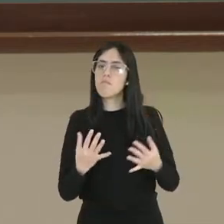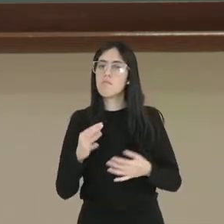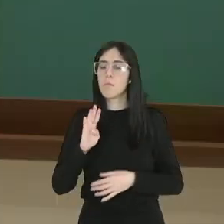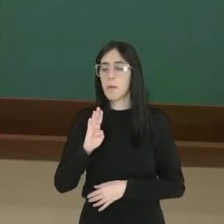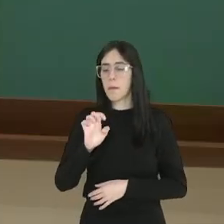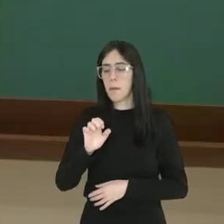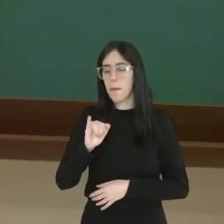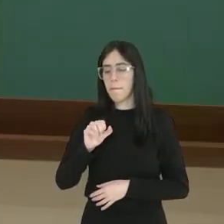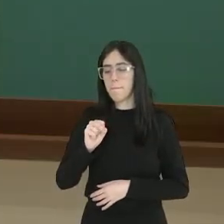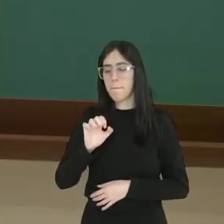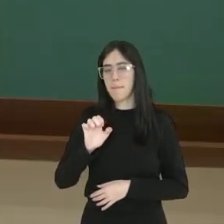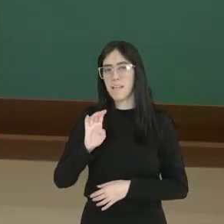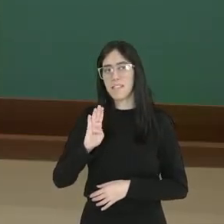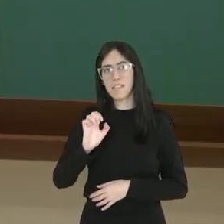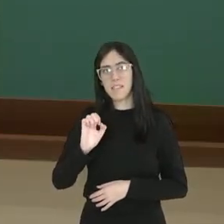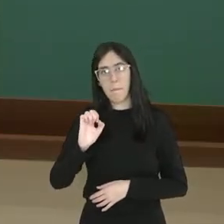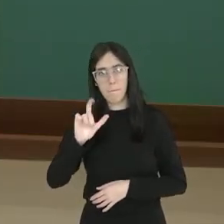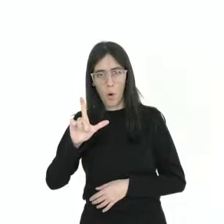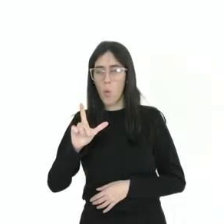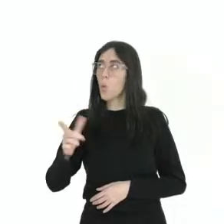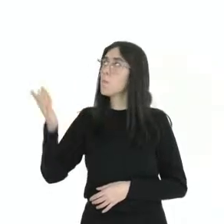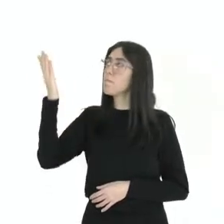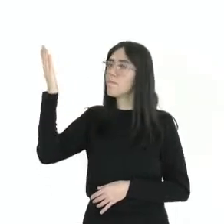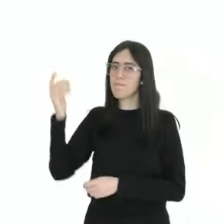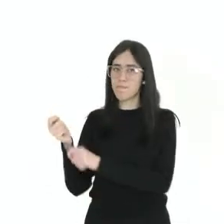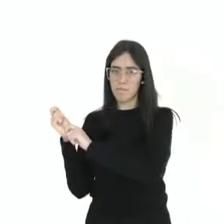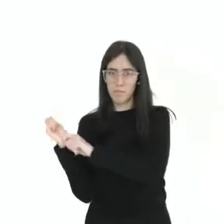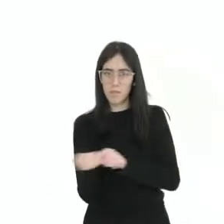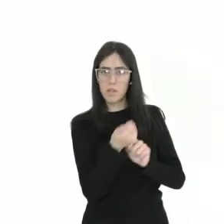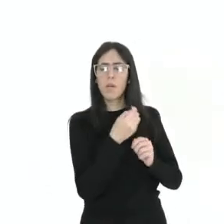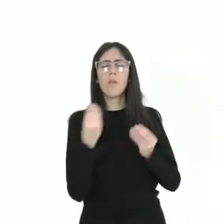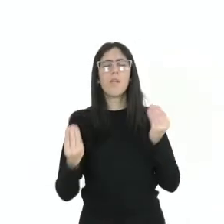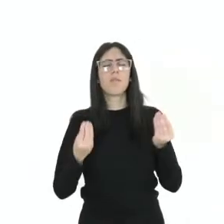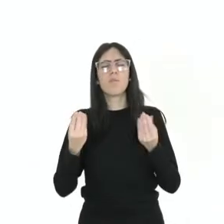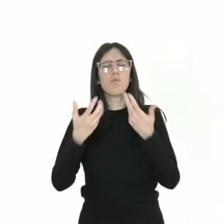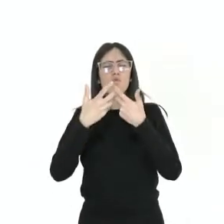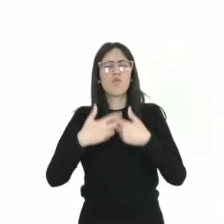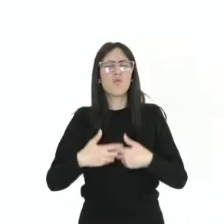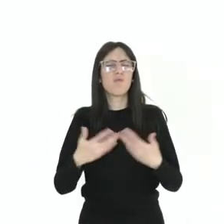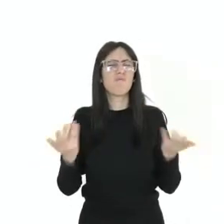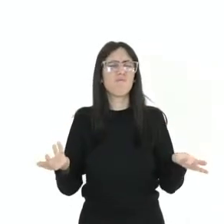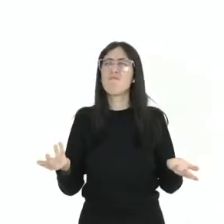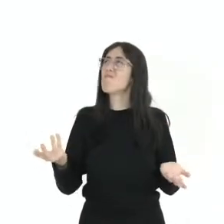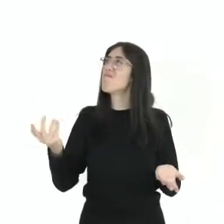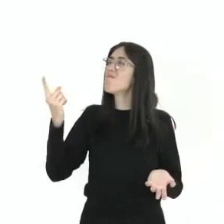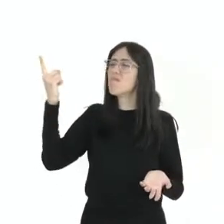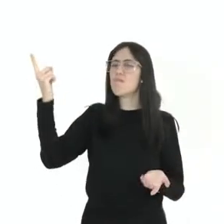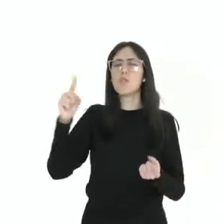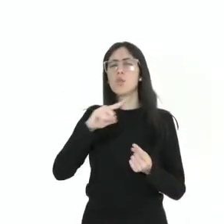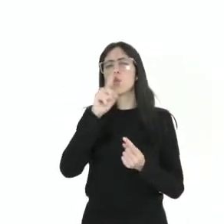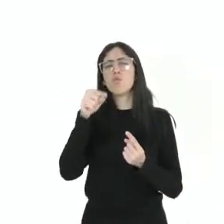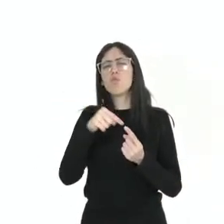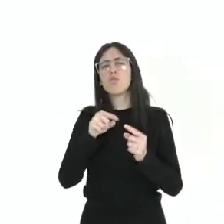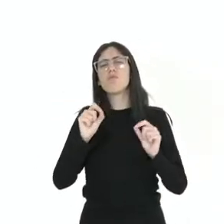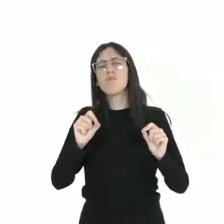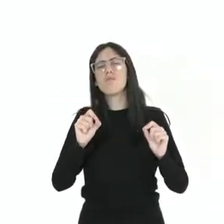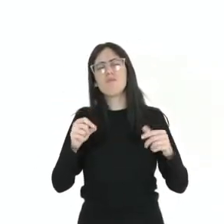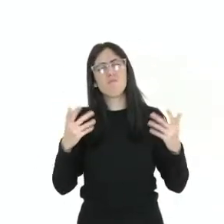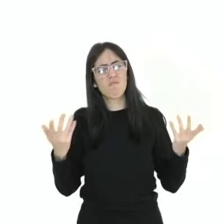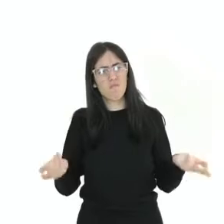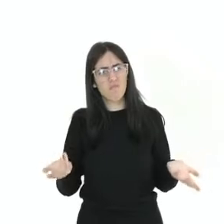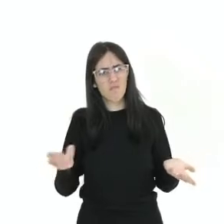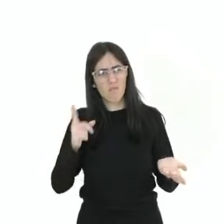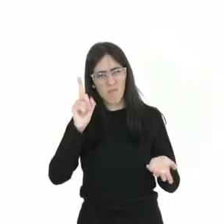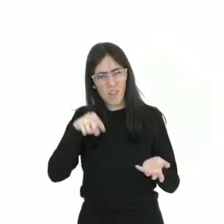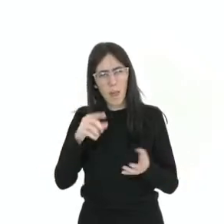sobre o beisebol. Então, beisebol, como que funciona? Qual será o objetivo do beisebol? Será que é